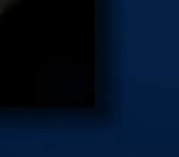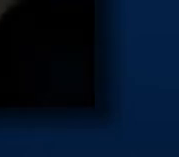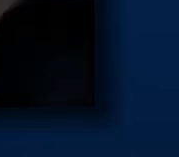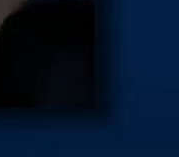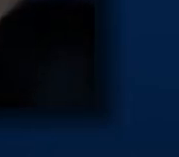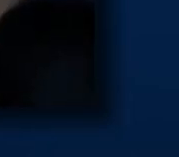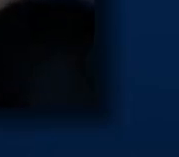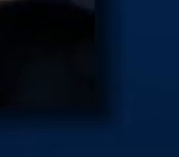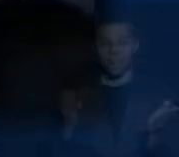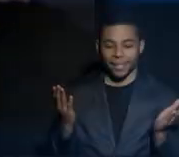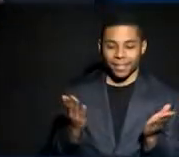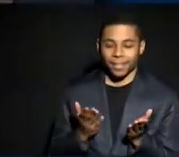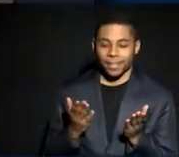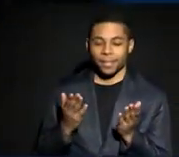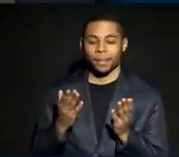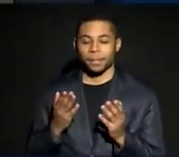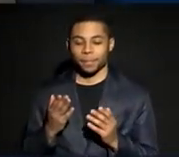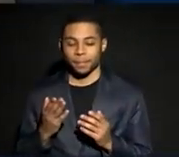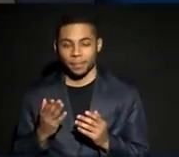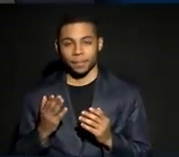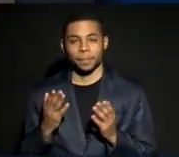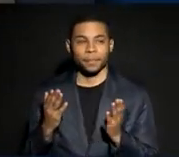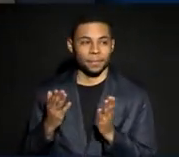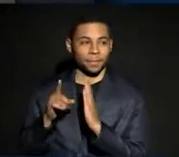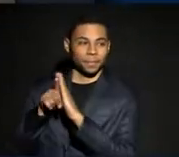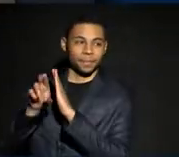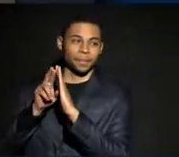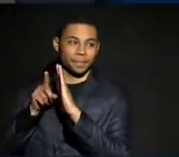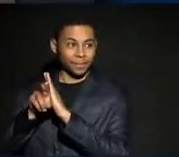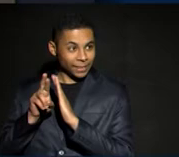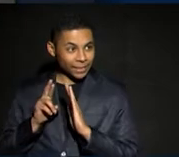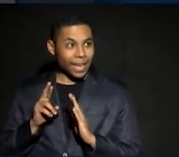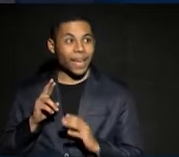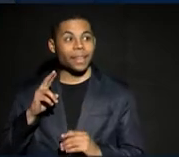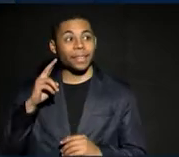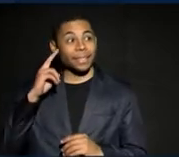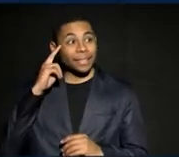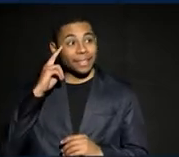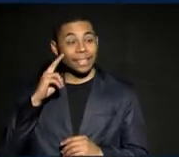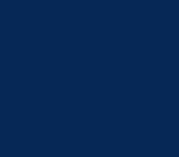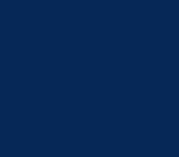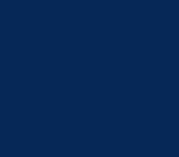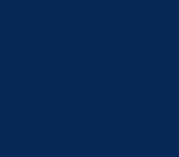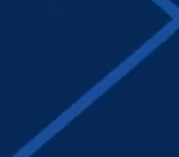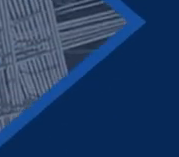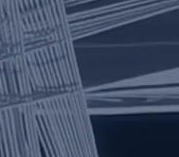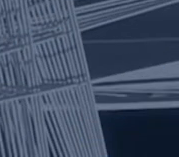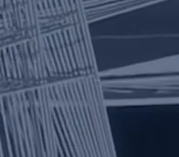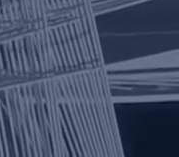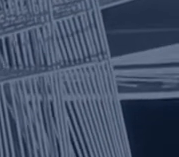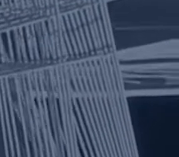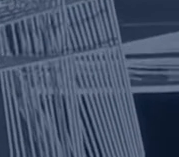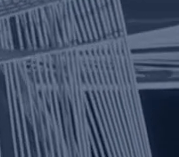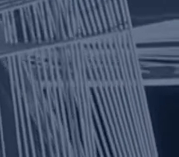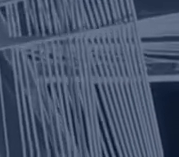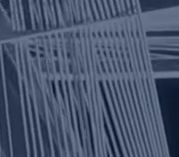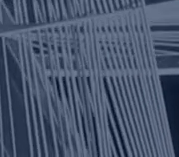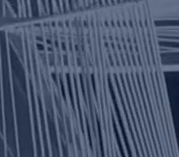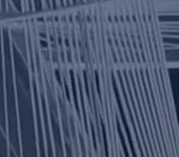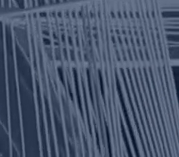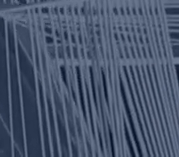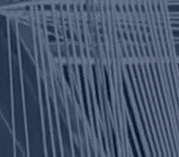Agora o nosso painel é eleições 2022 para o governo do estado de São Paulo. Gostaria de convidar ao palco